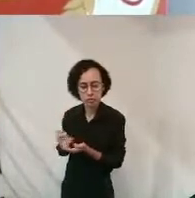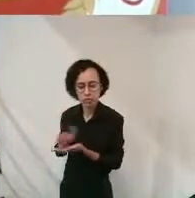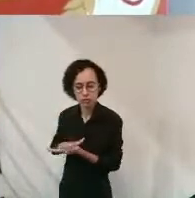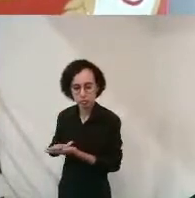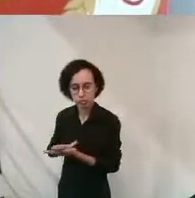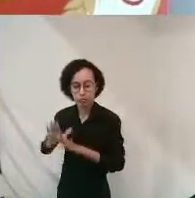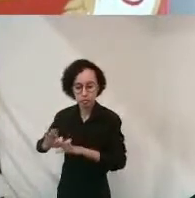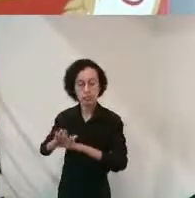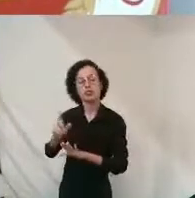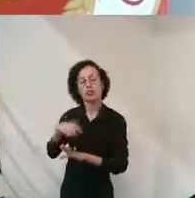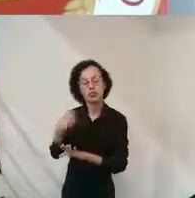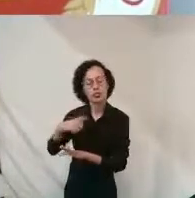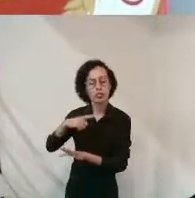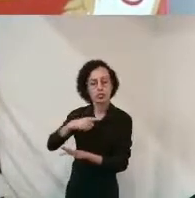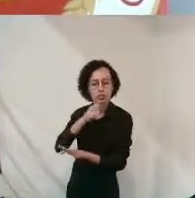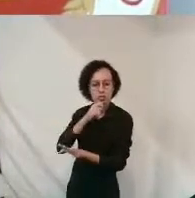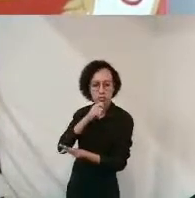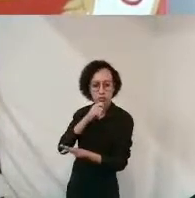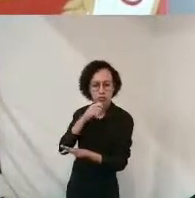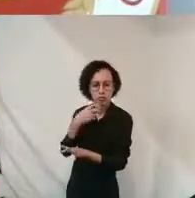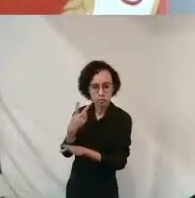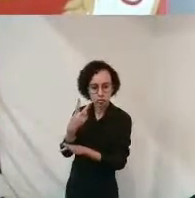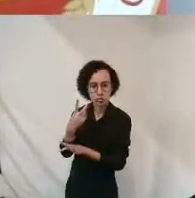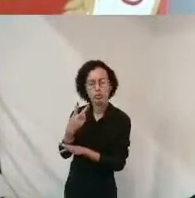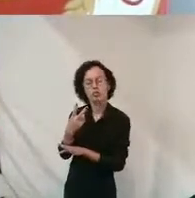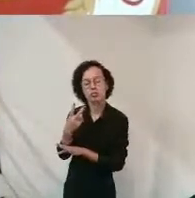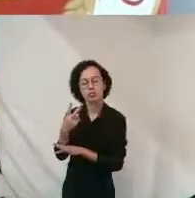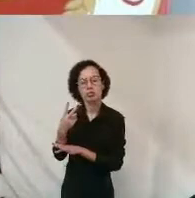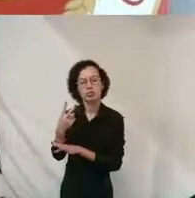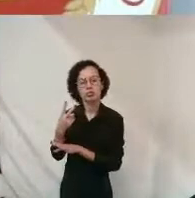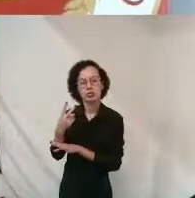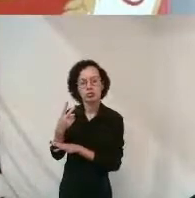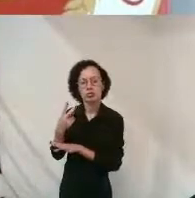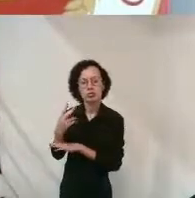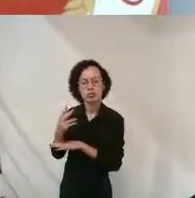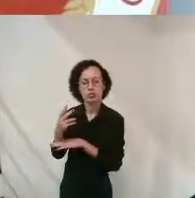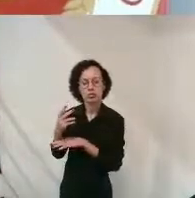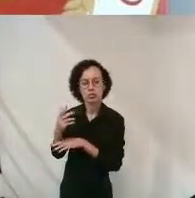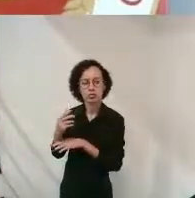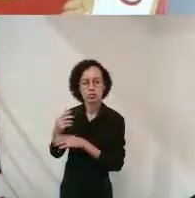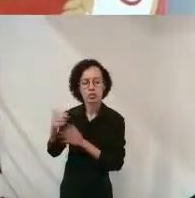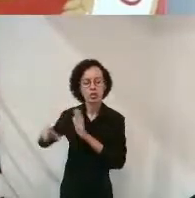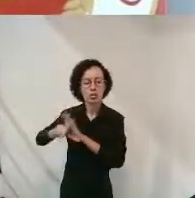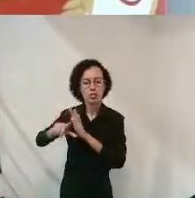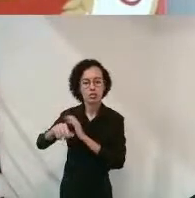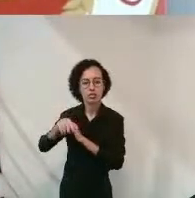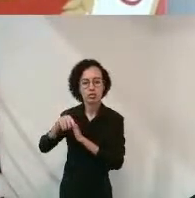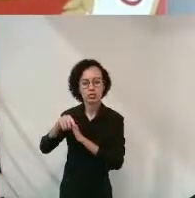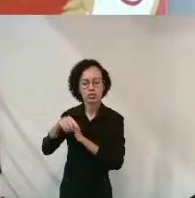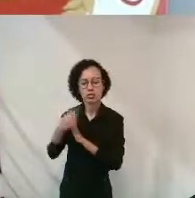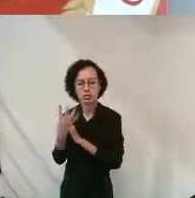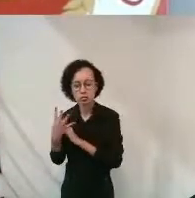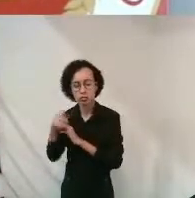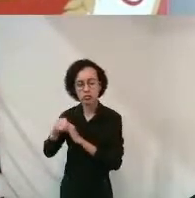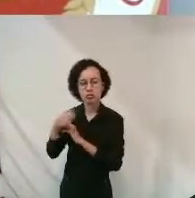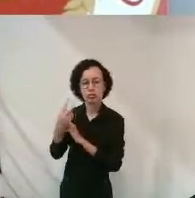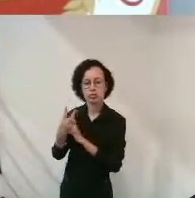E nós temos ainda dois instrumentos legais muito importantes, que é a Lei 14.260 de